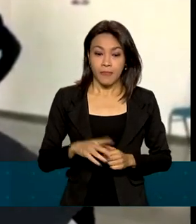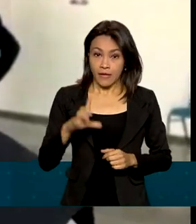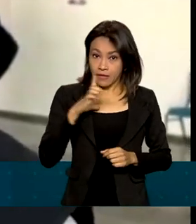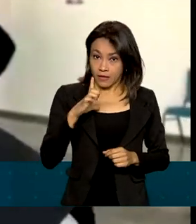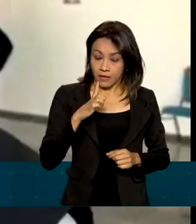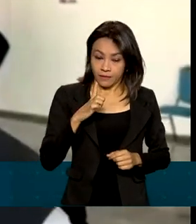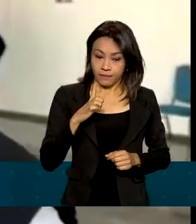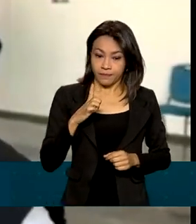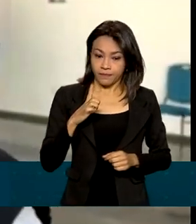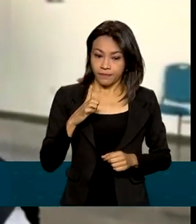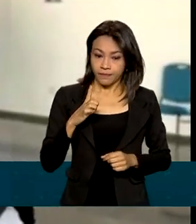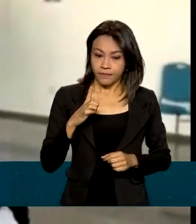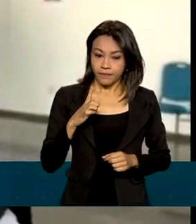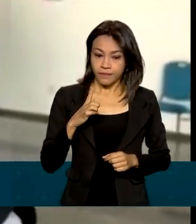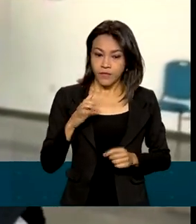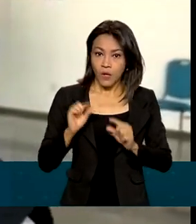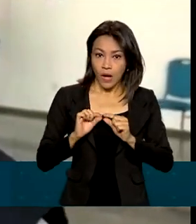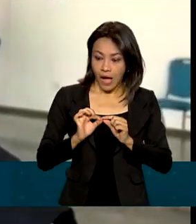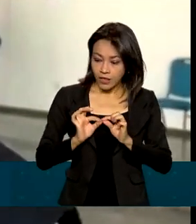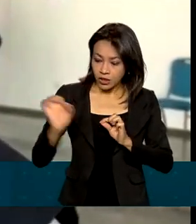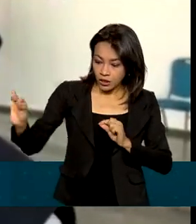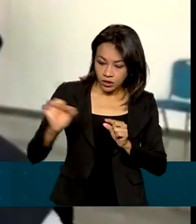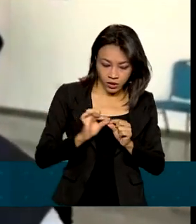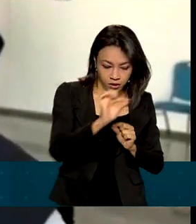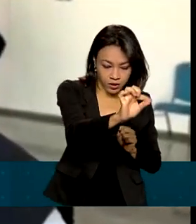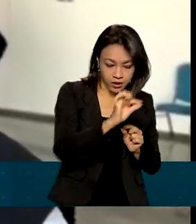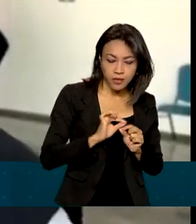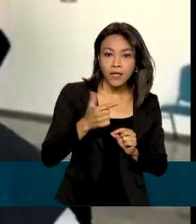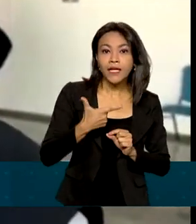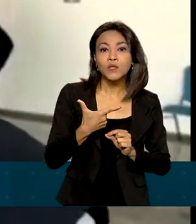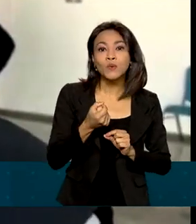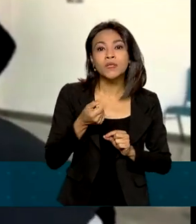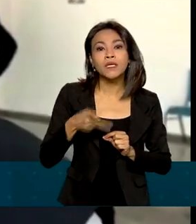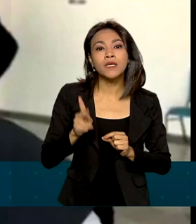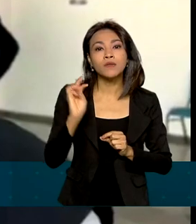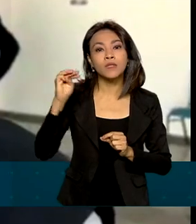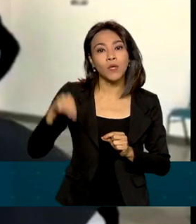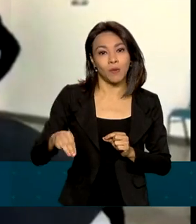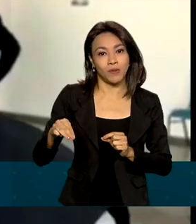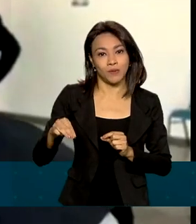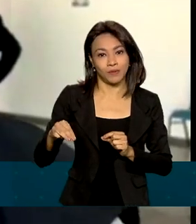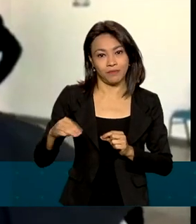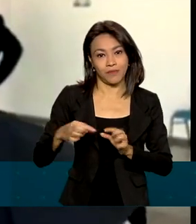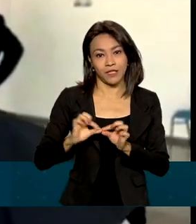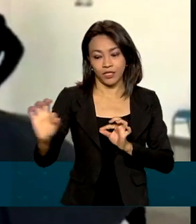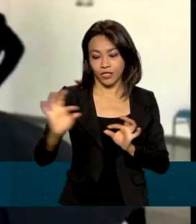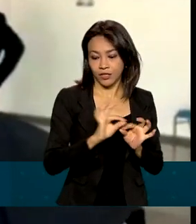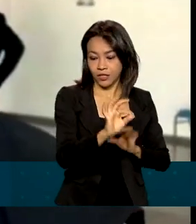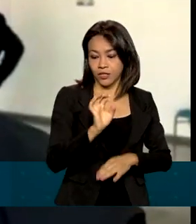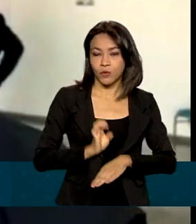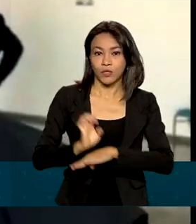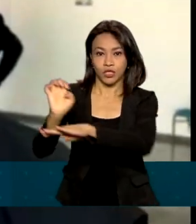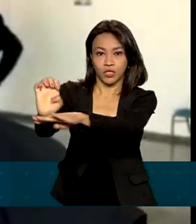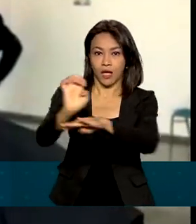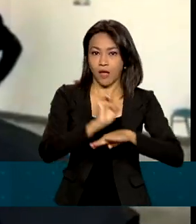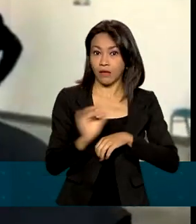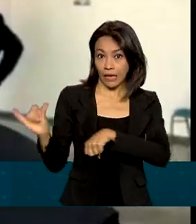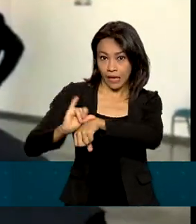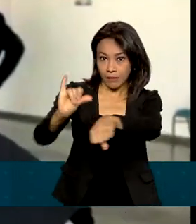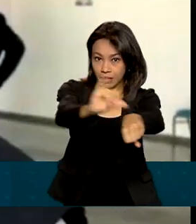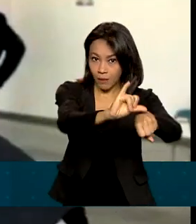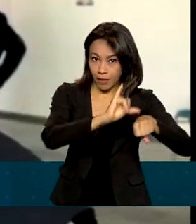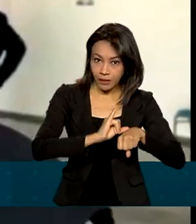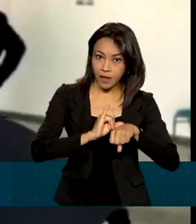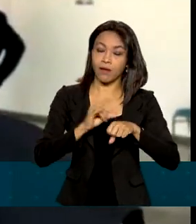tem uma distância entre um e outro de no máximo 200 quilômetros entre um estado e outro. Entre as capitais de Natal